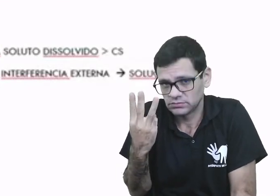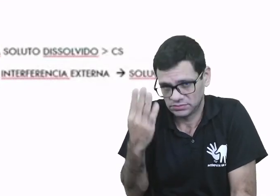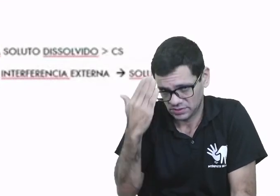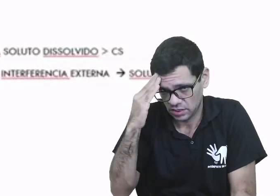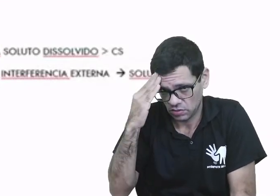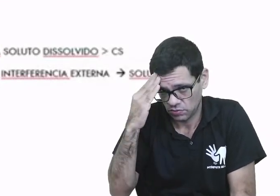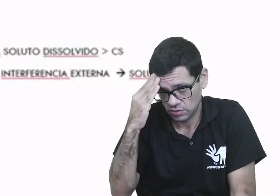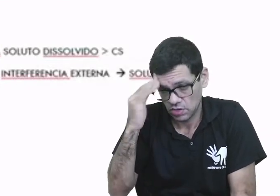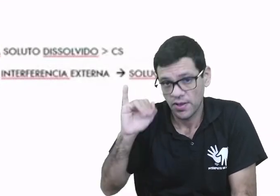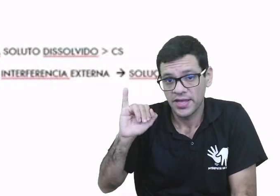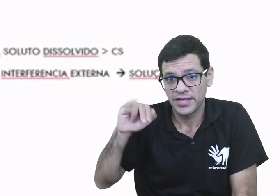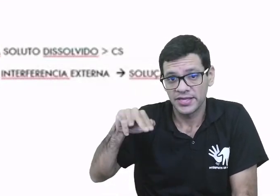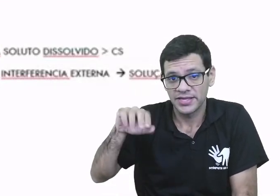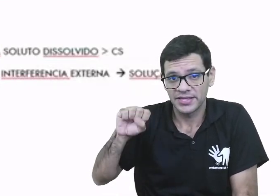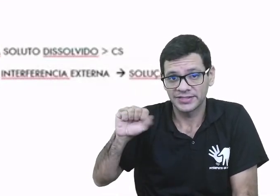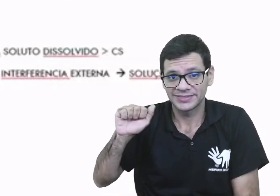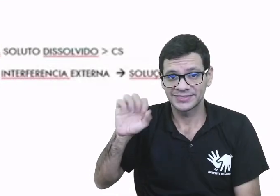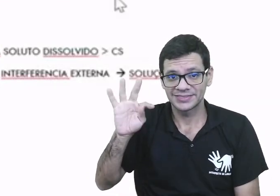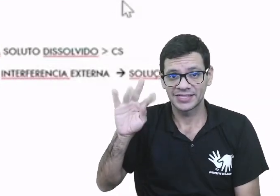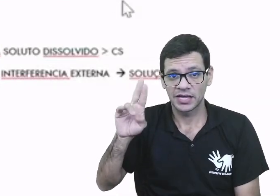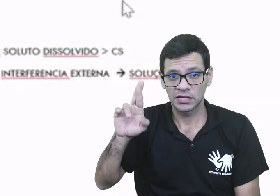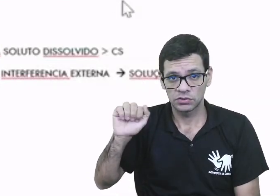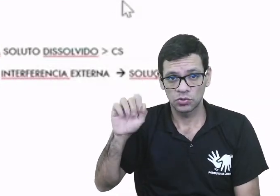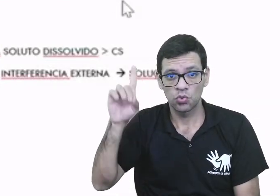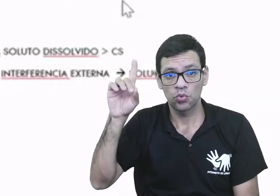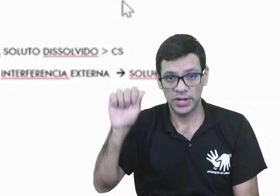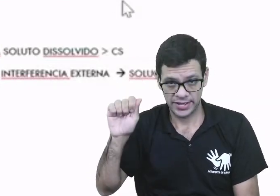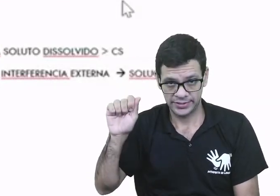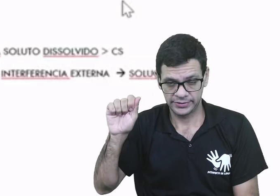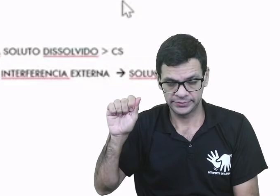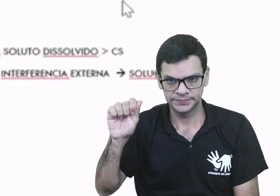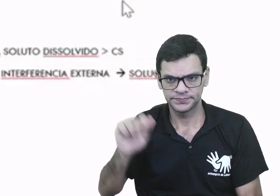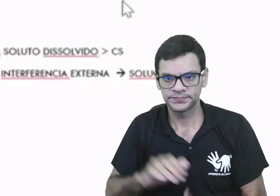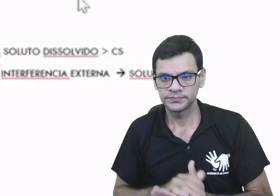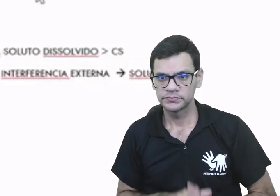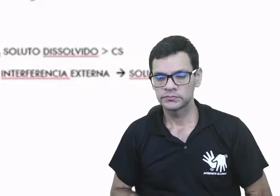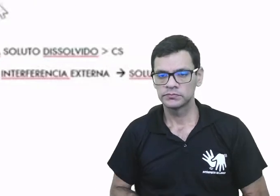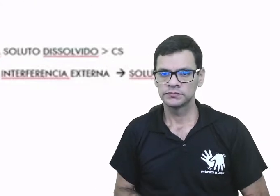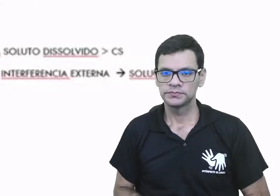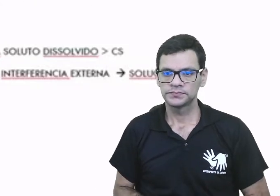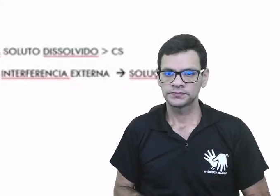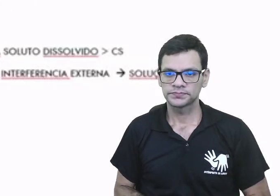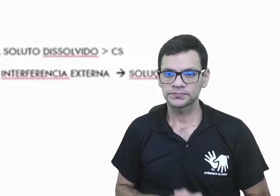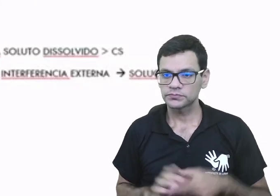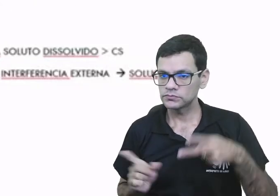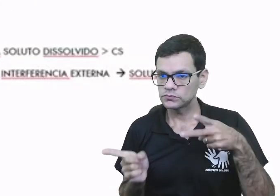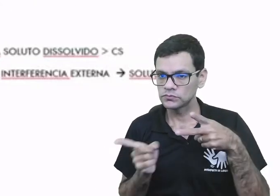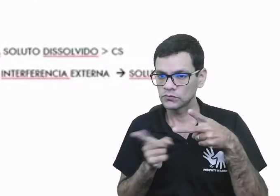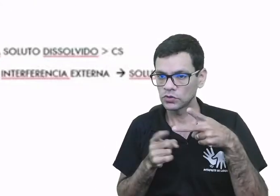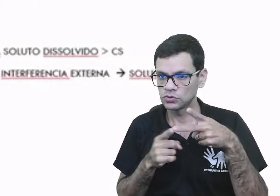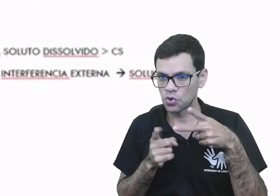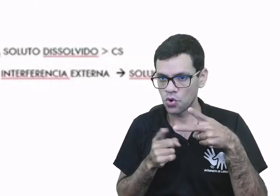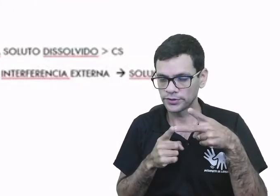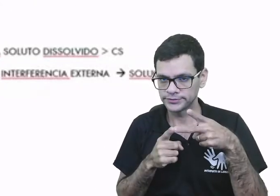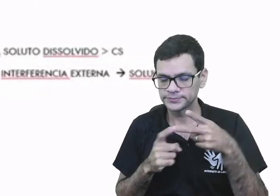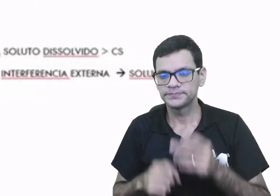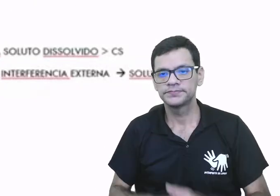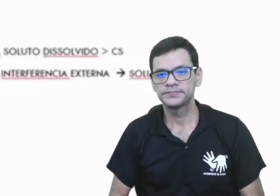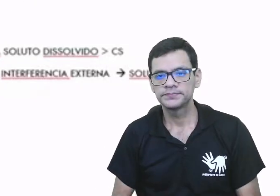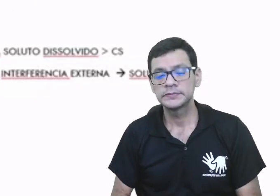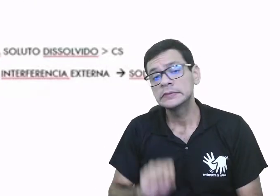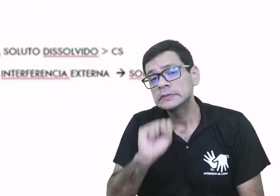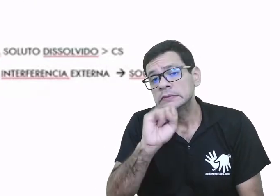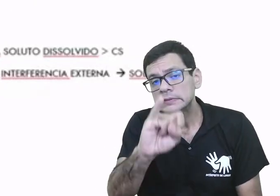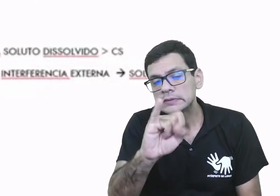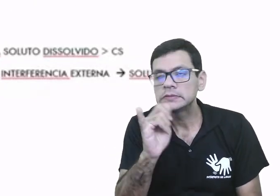Então, por isso é classificada como uma solução insaturada. E aí a gente tem também, se a